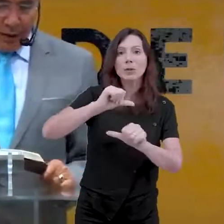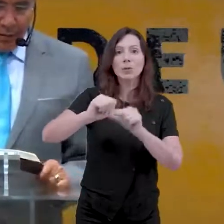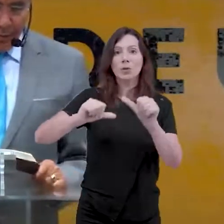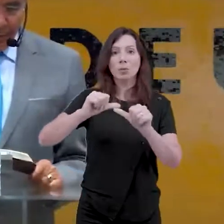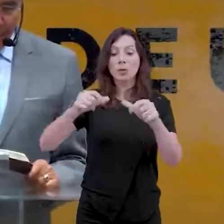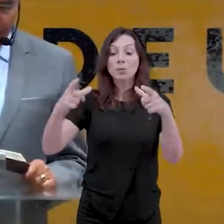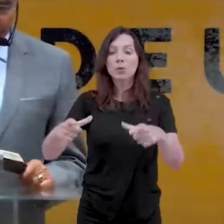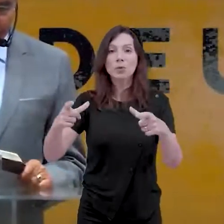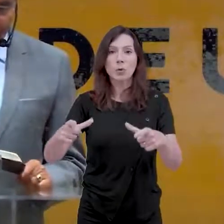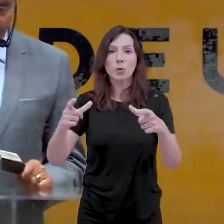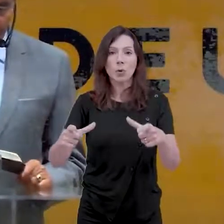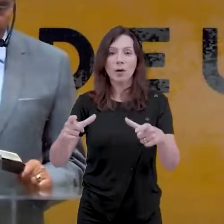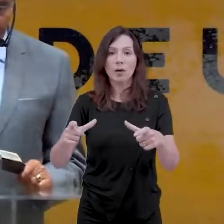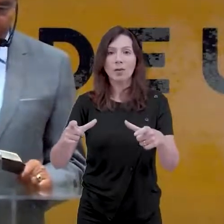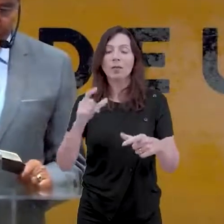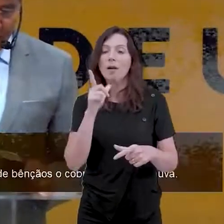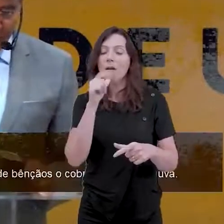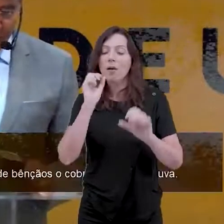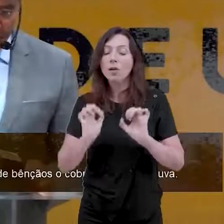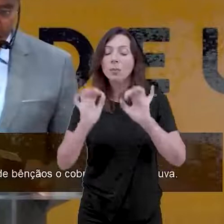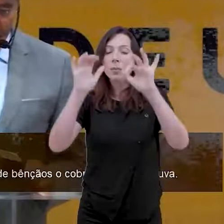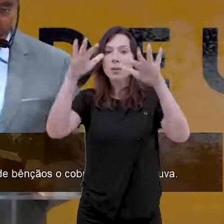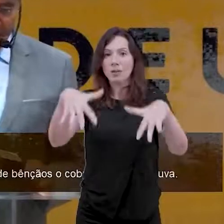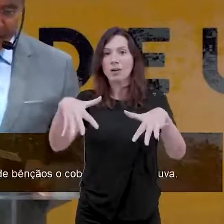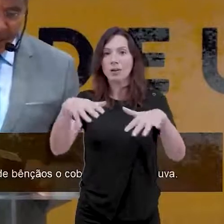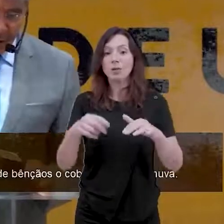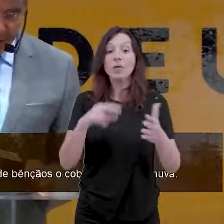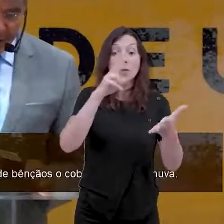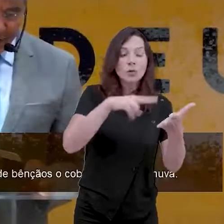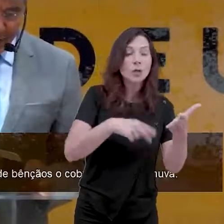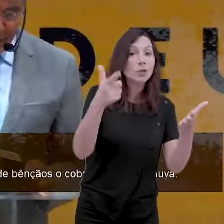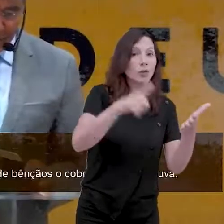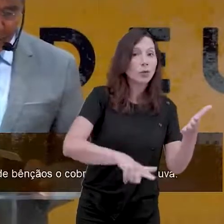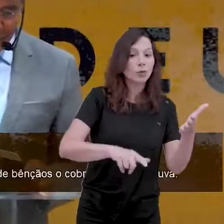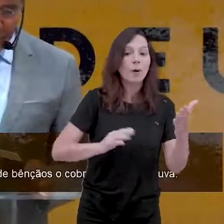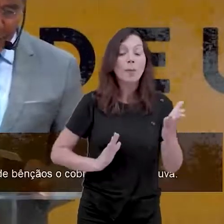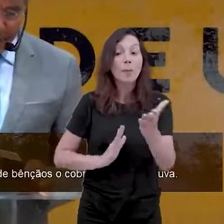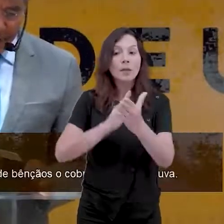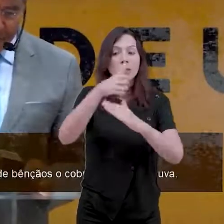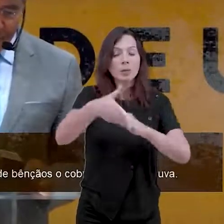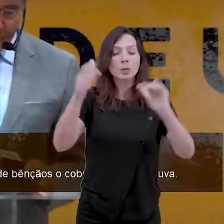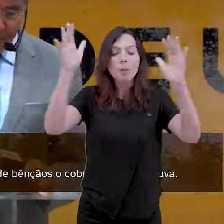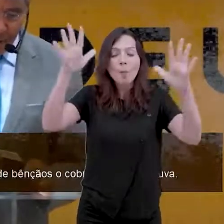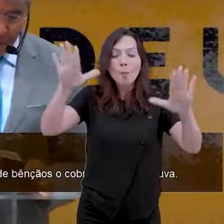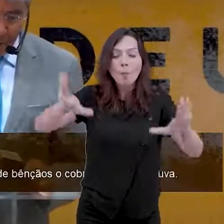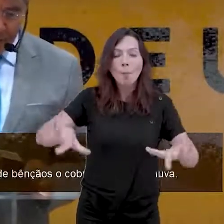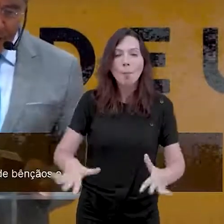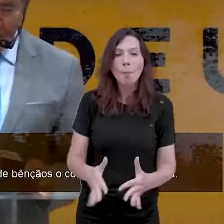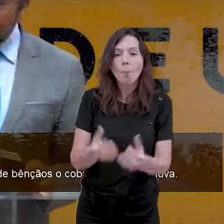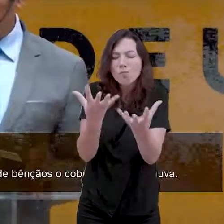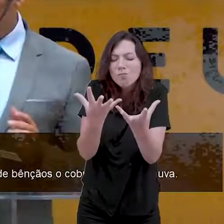O qual, passando pelo vale árido, faz dele um manancial de bênçãos,